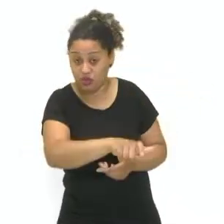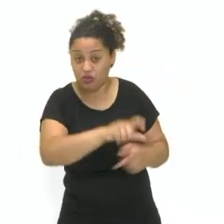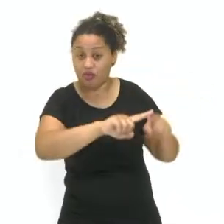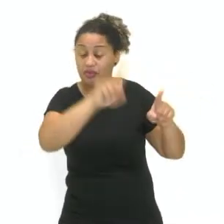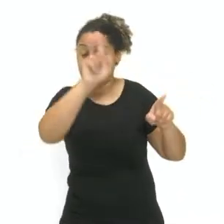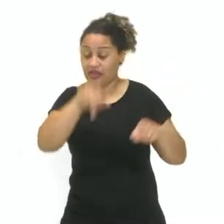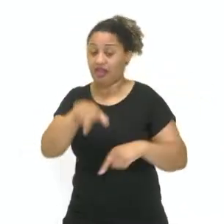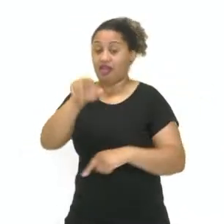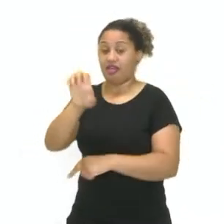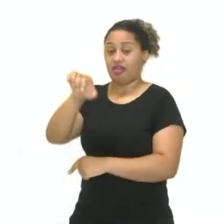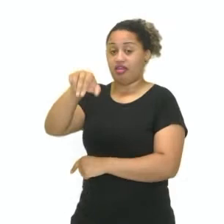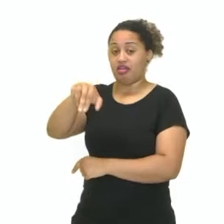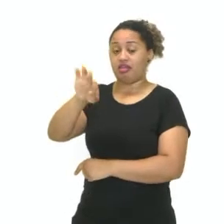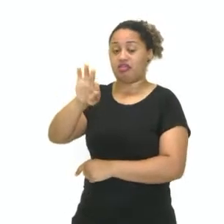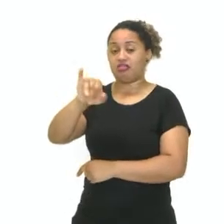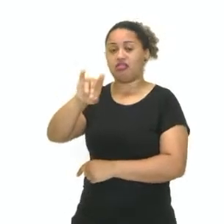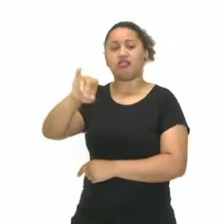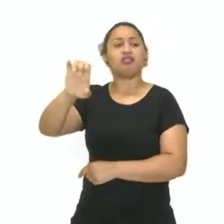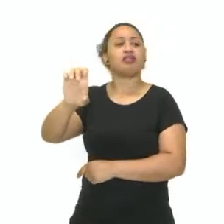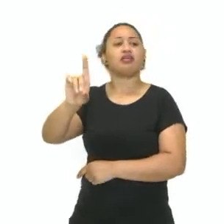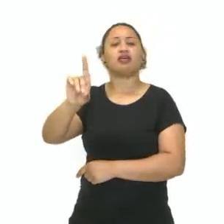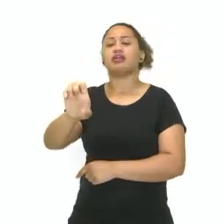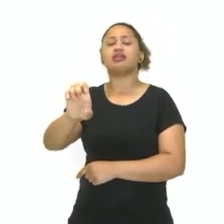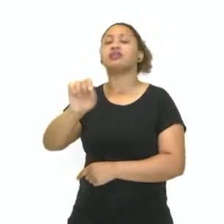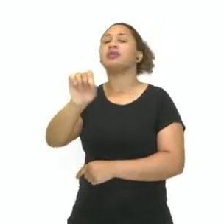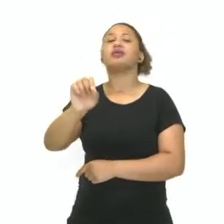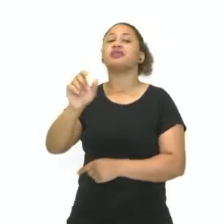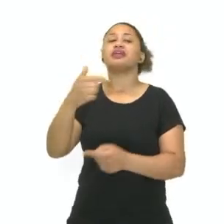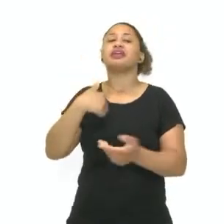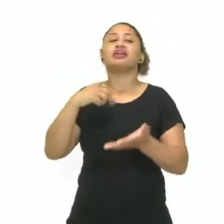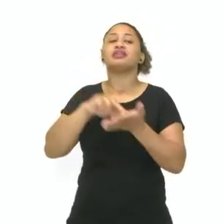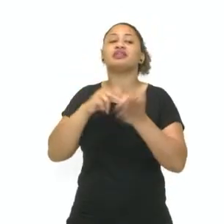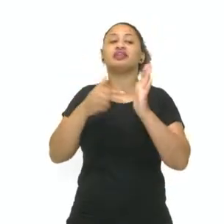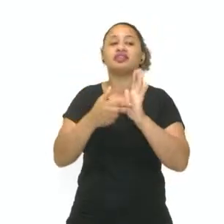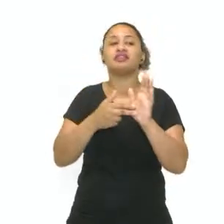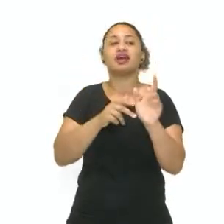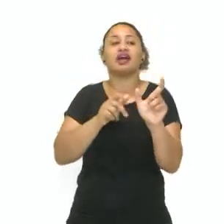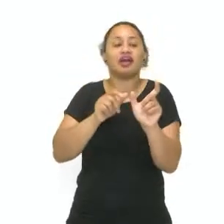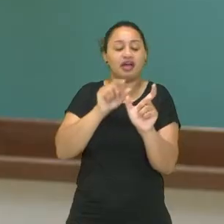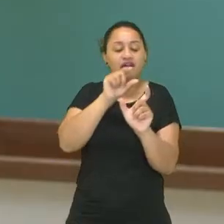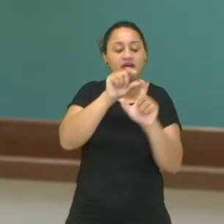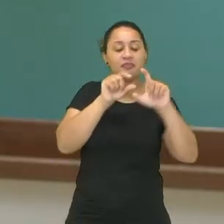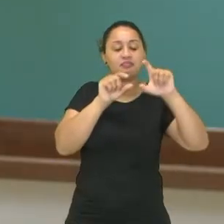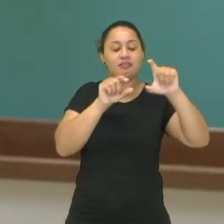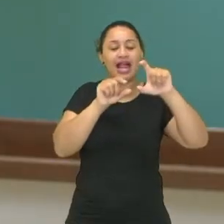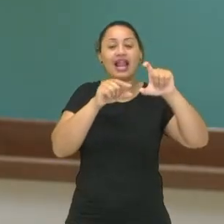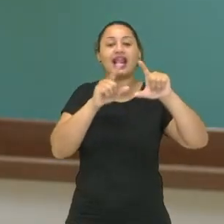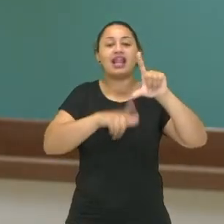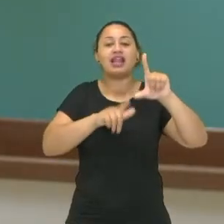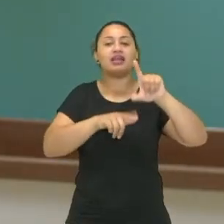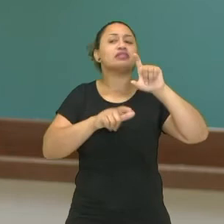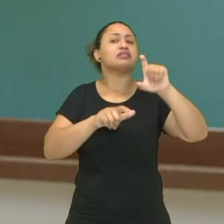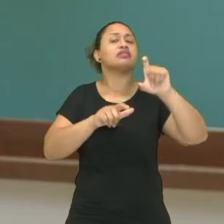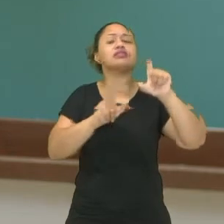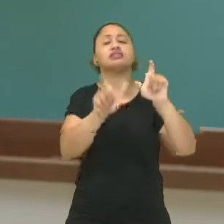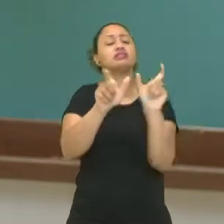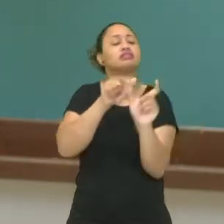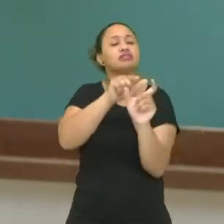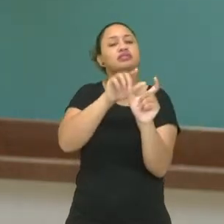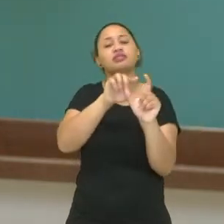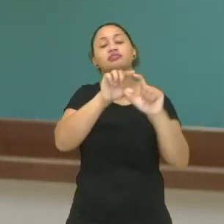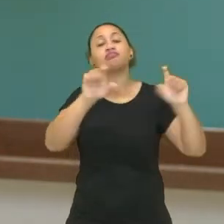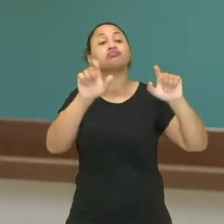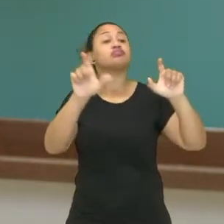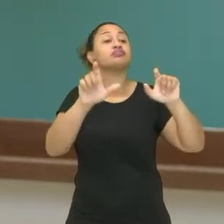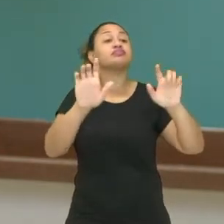entidade. Qual o efeito de sentido do uso da inicial maiúscula nas palavras destacadas? Então, segunda